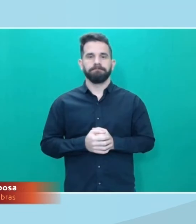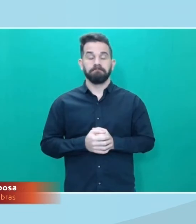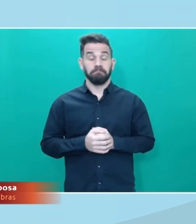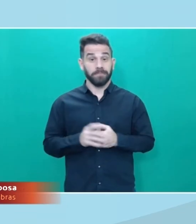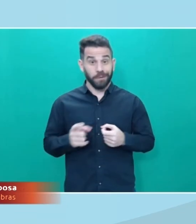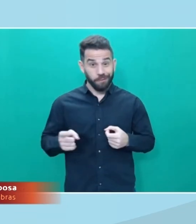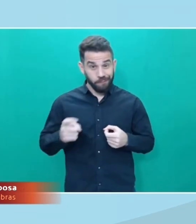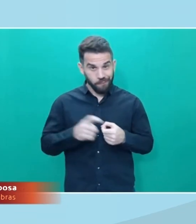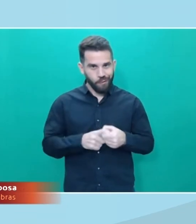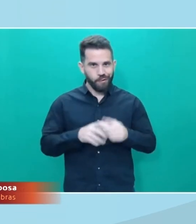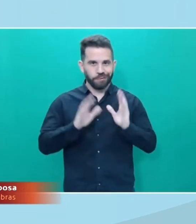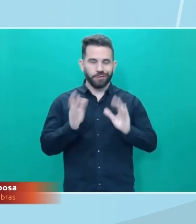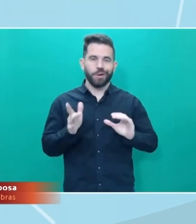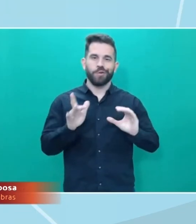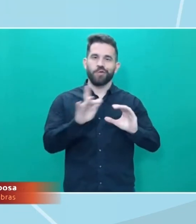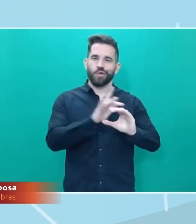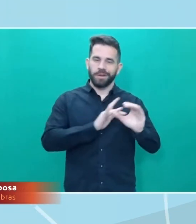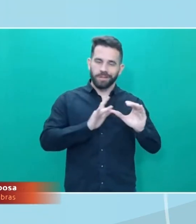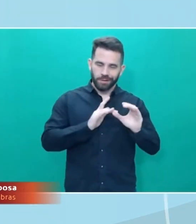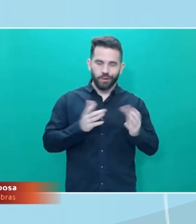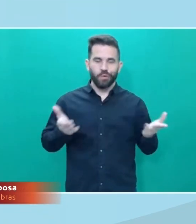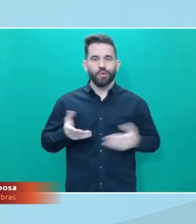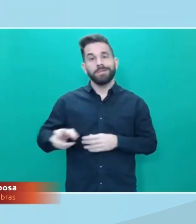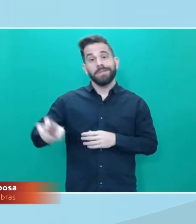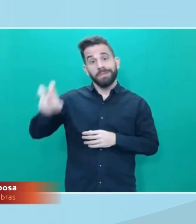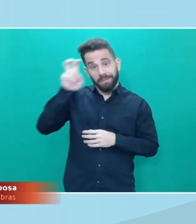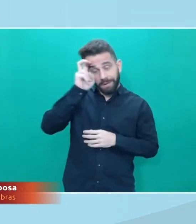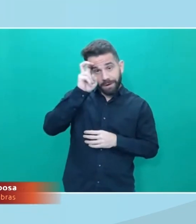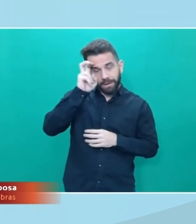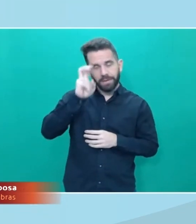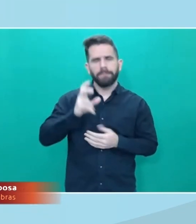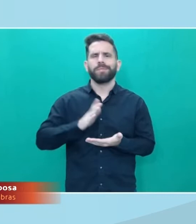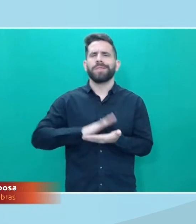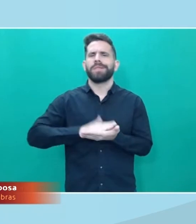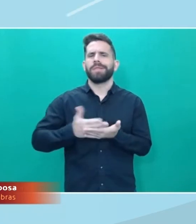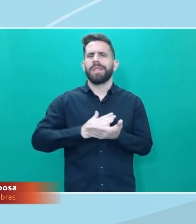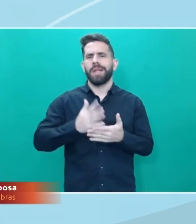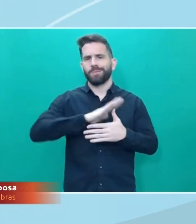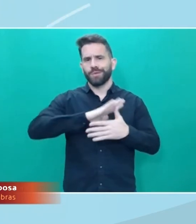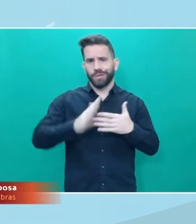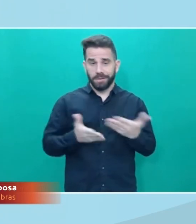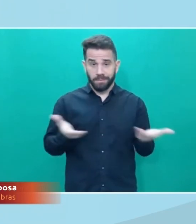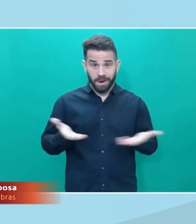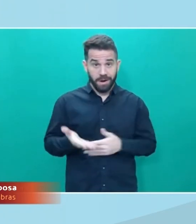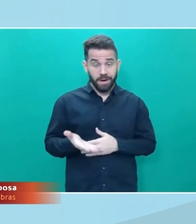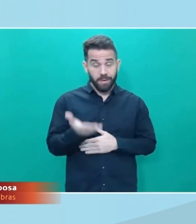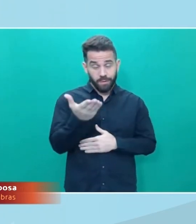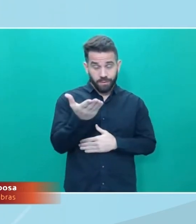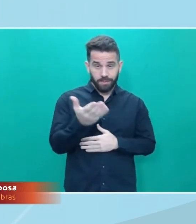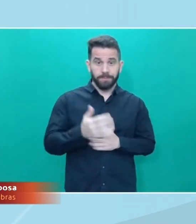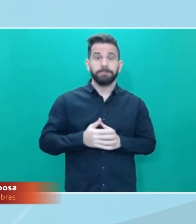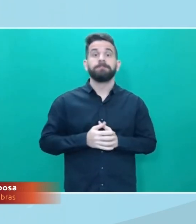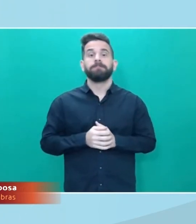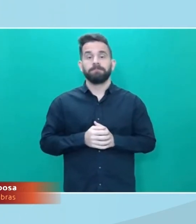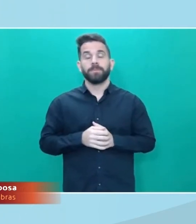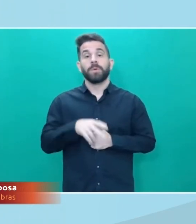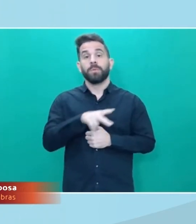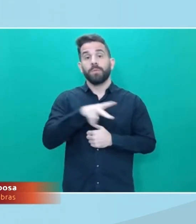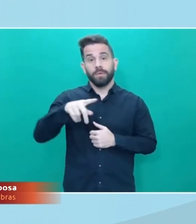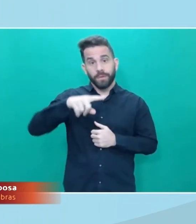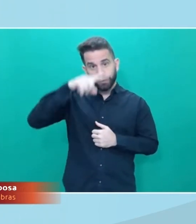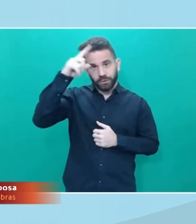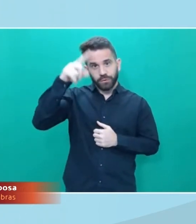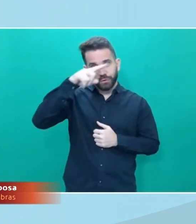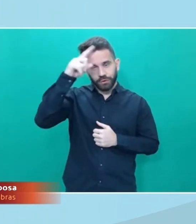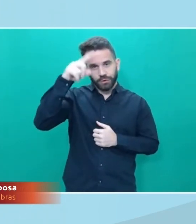Estamos de volta com Conexões dessa quinta-feira. Quem faz a interpretação para Libras nesse bloco é o professor Diego